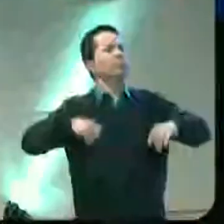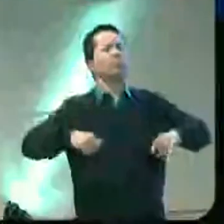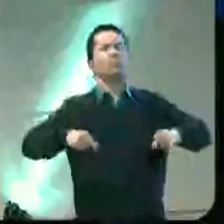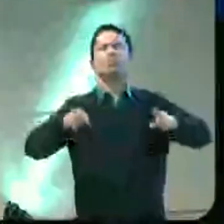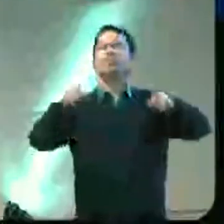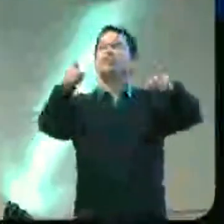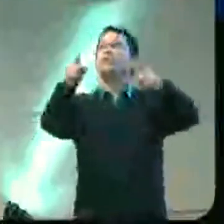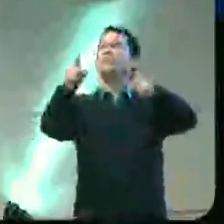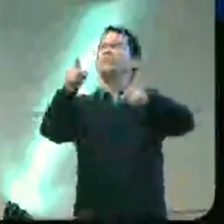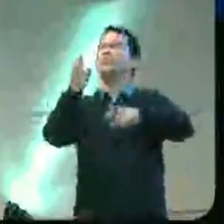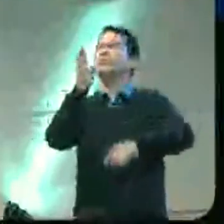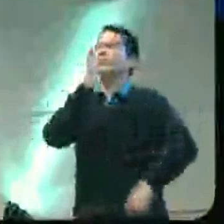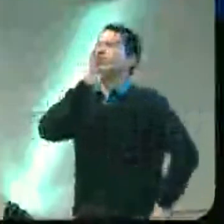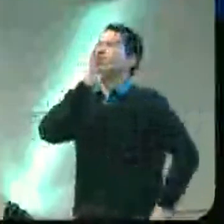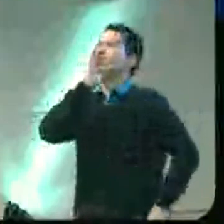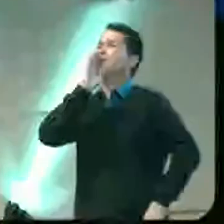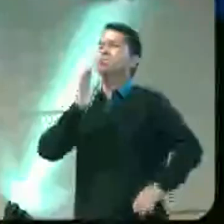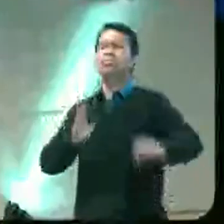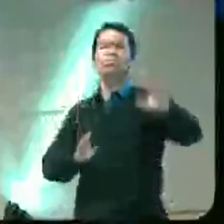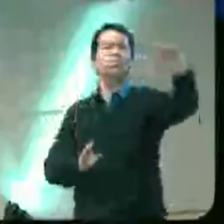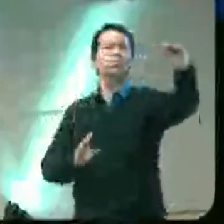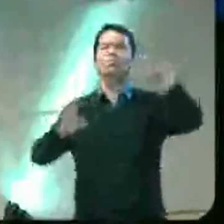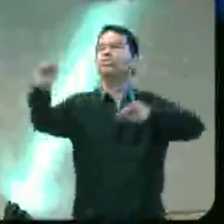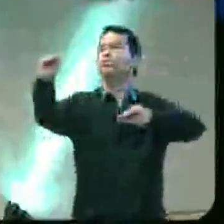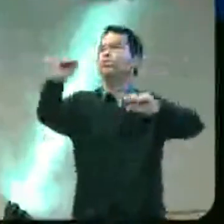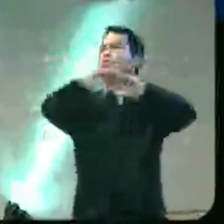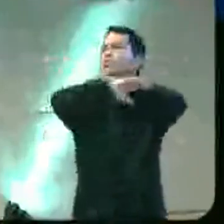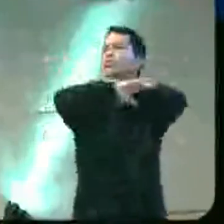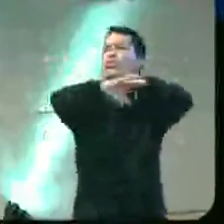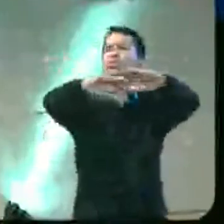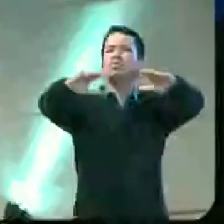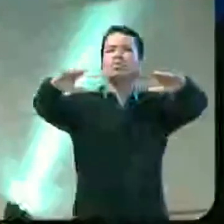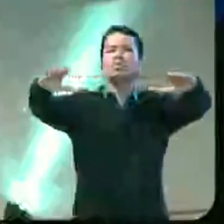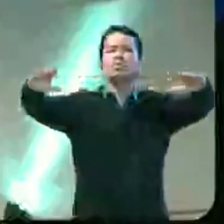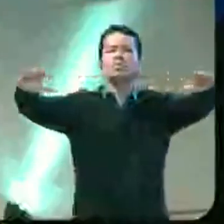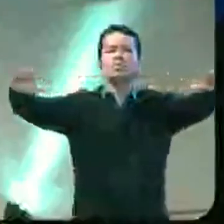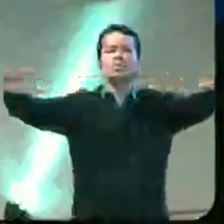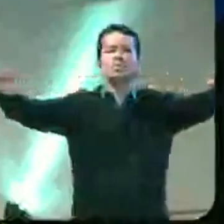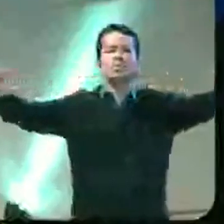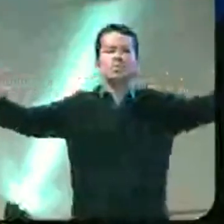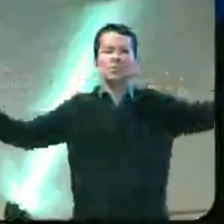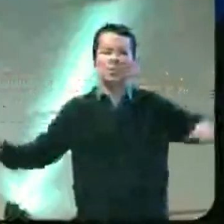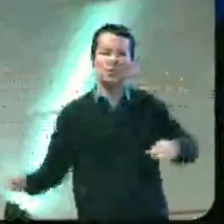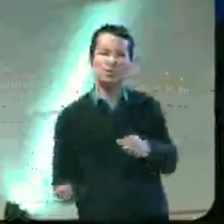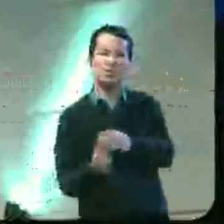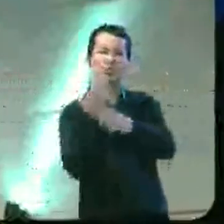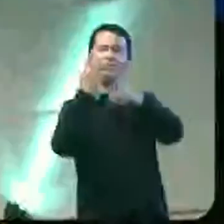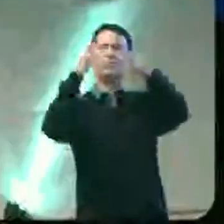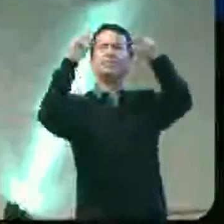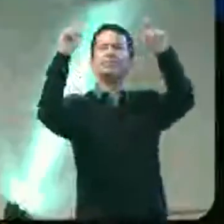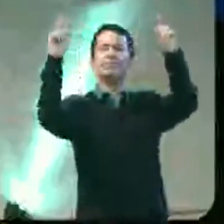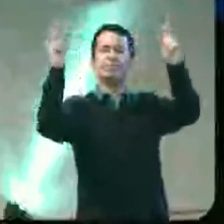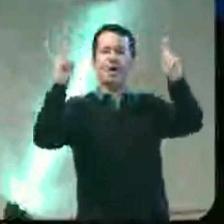acalmar. E de repente, calmaria.